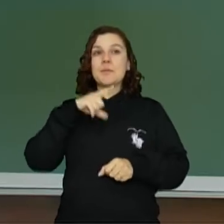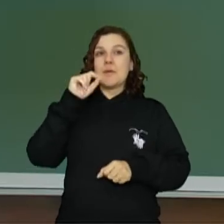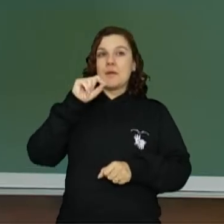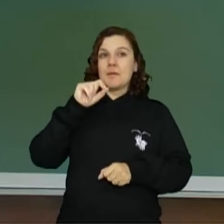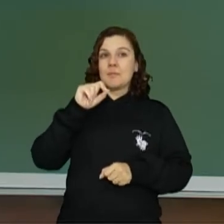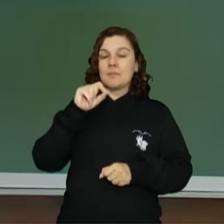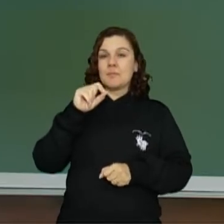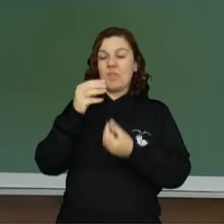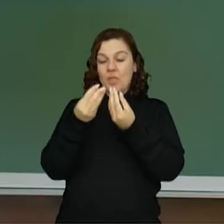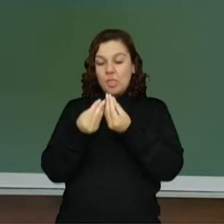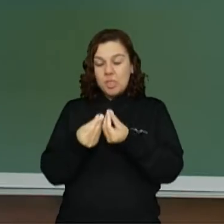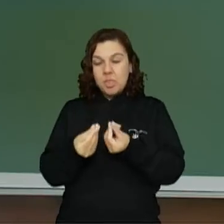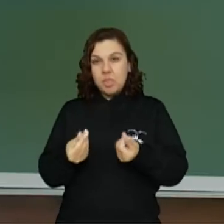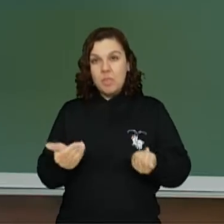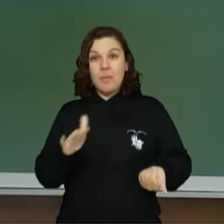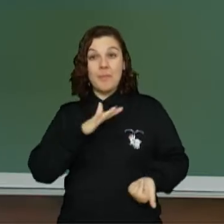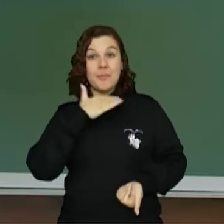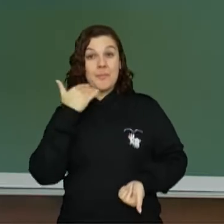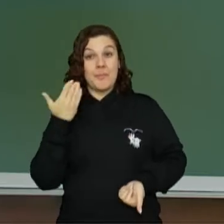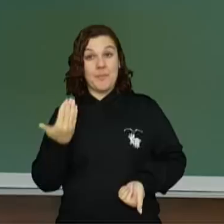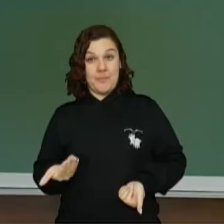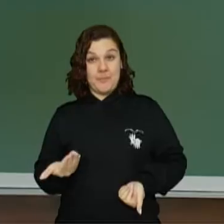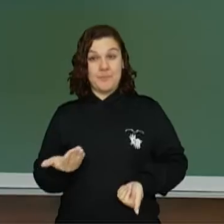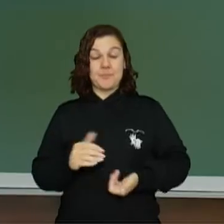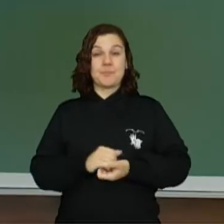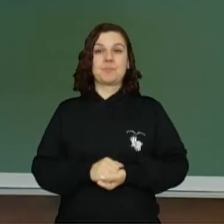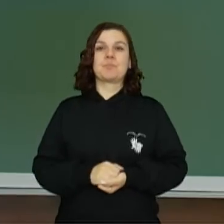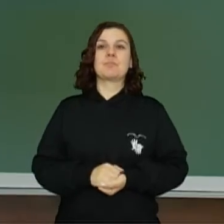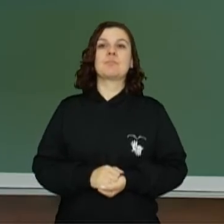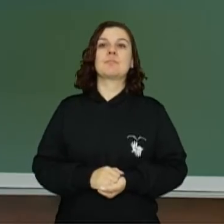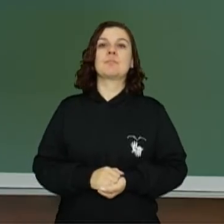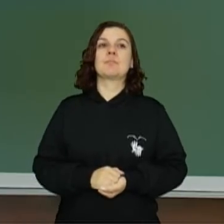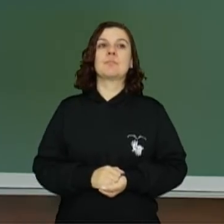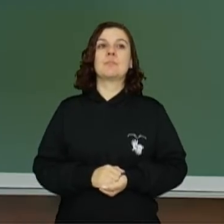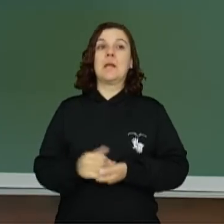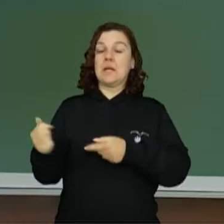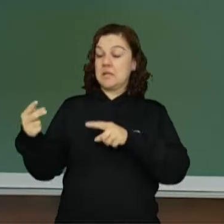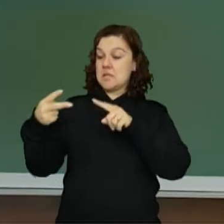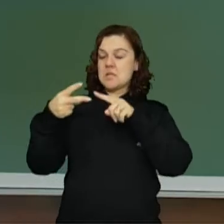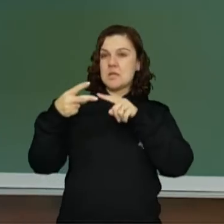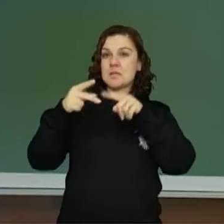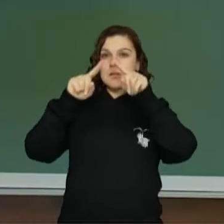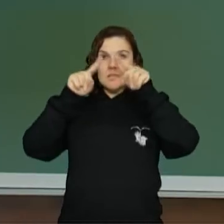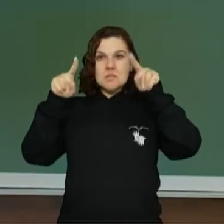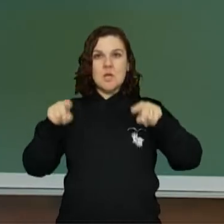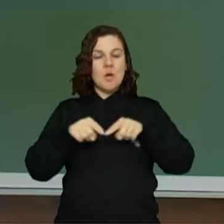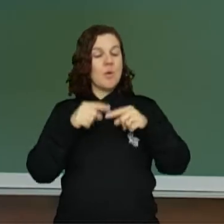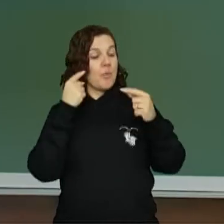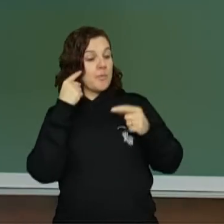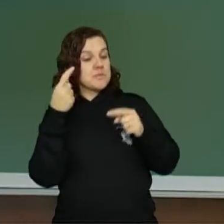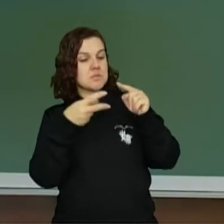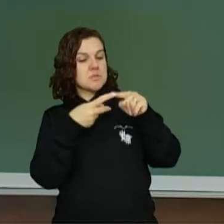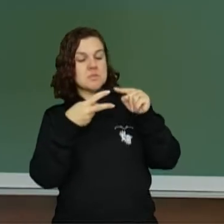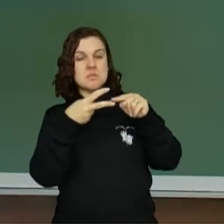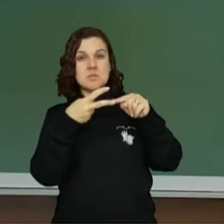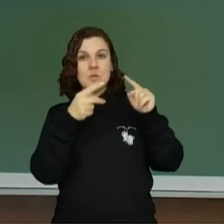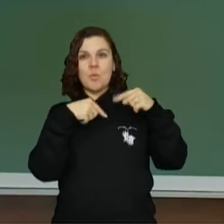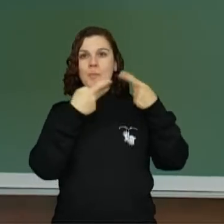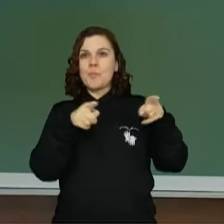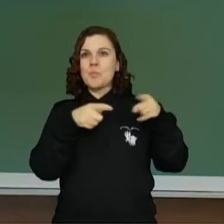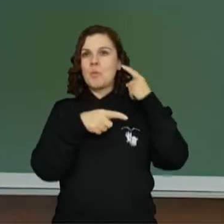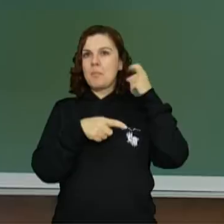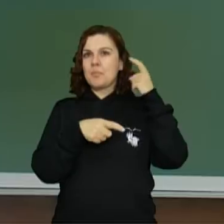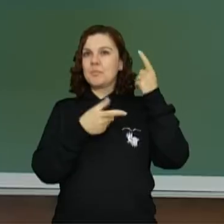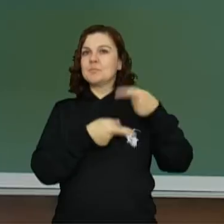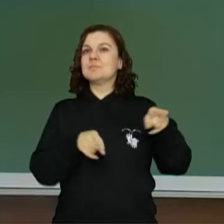efeito de decomposição e morte. Aí, para as notas, geralmente,